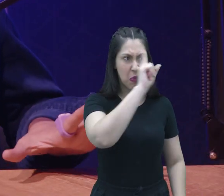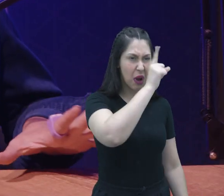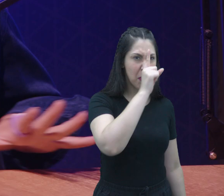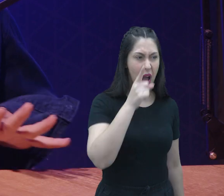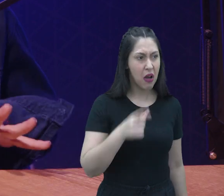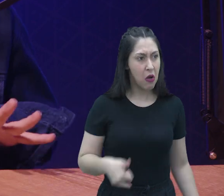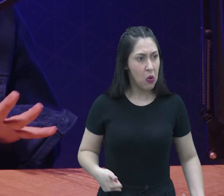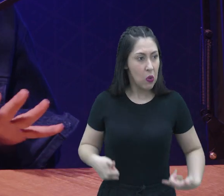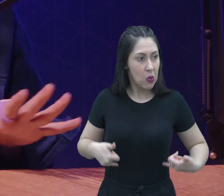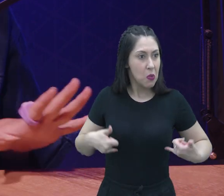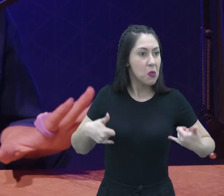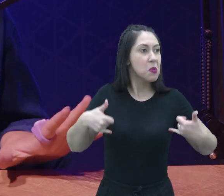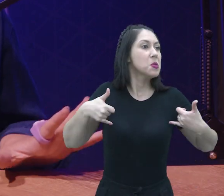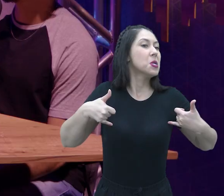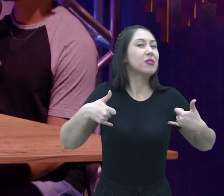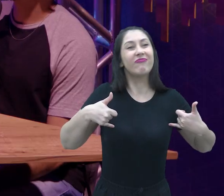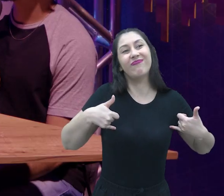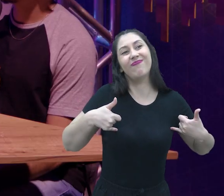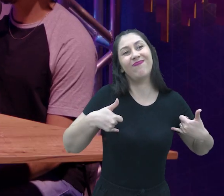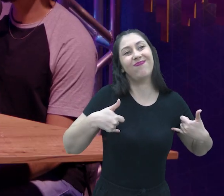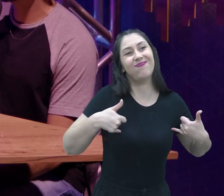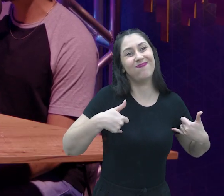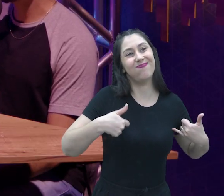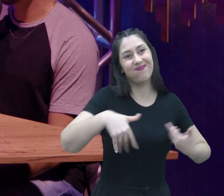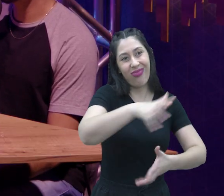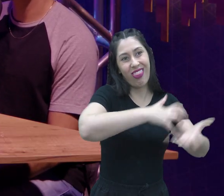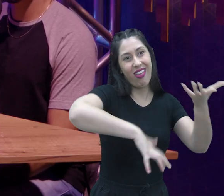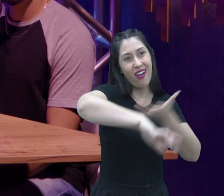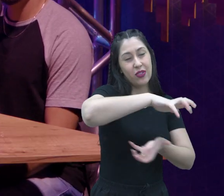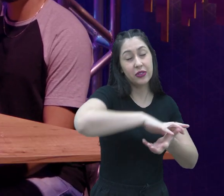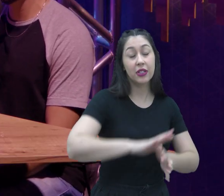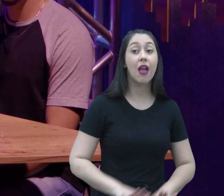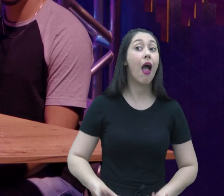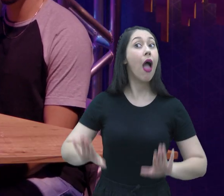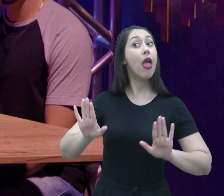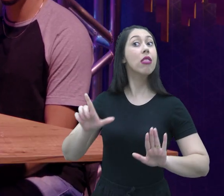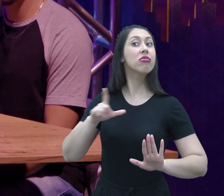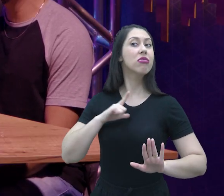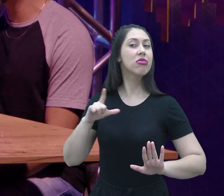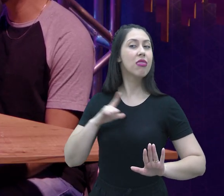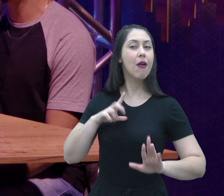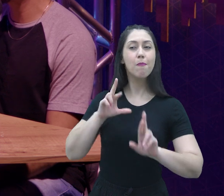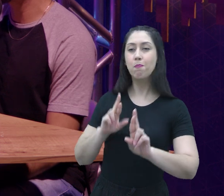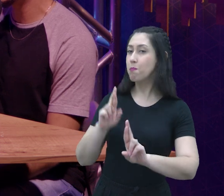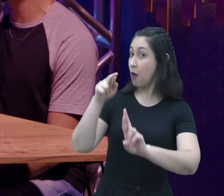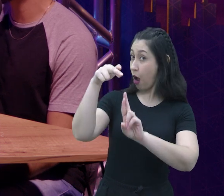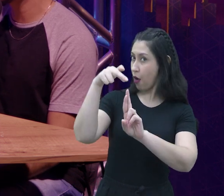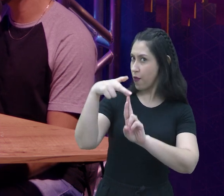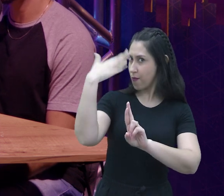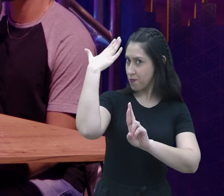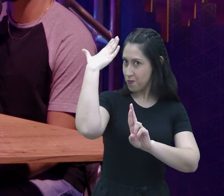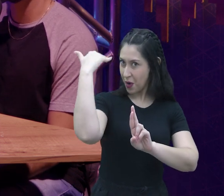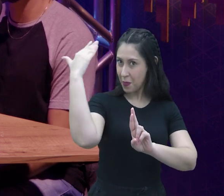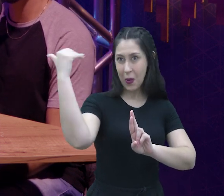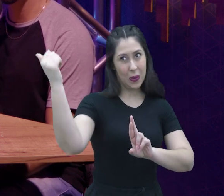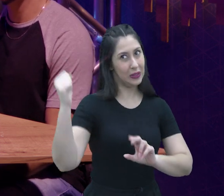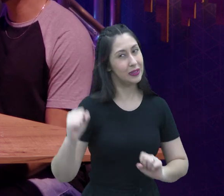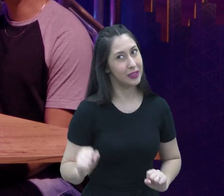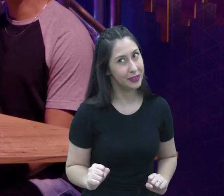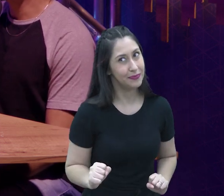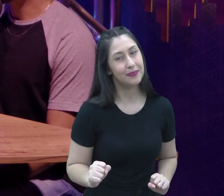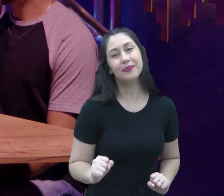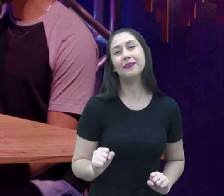cabeça, as coisas começam a se desgovernar. E eu tenho uma referência aí que tá em alta